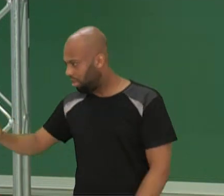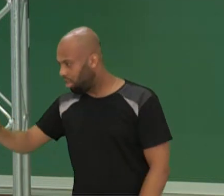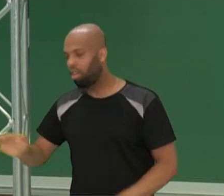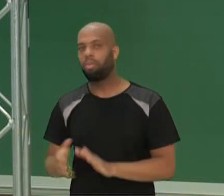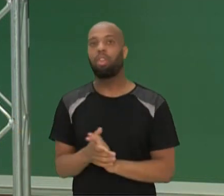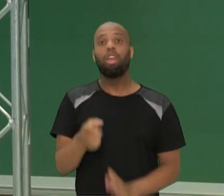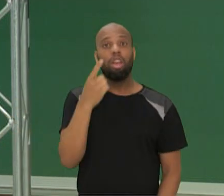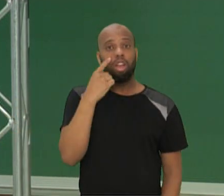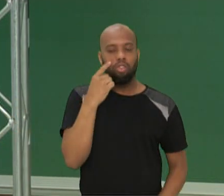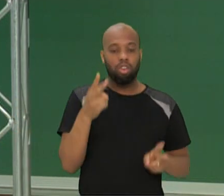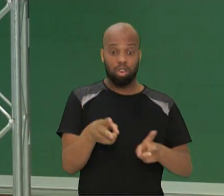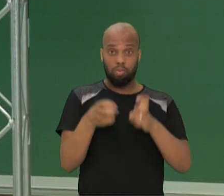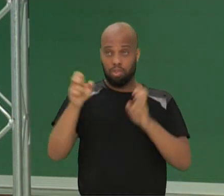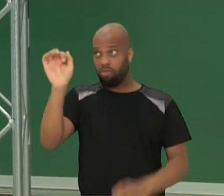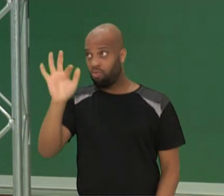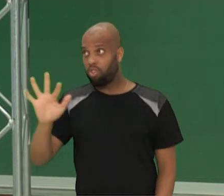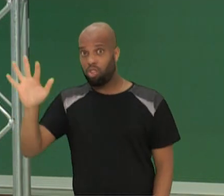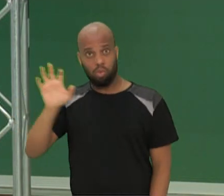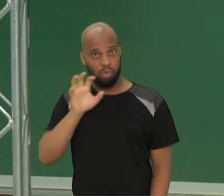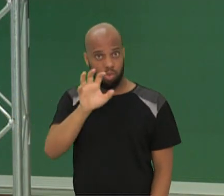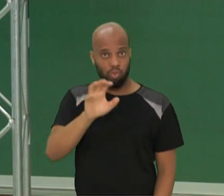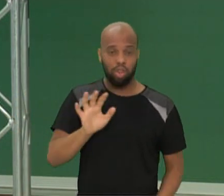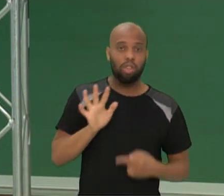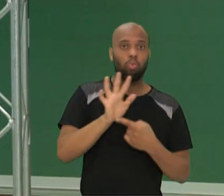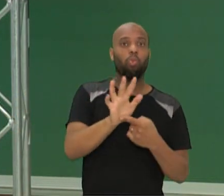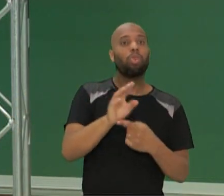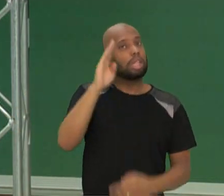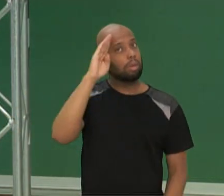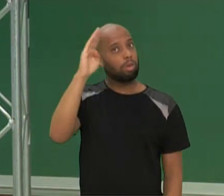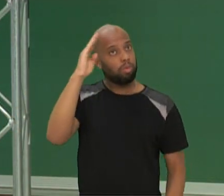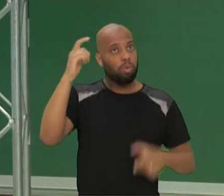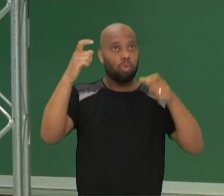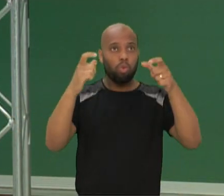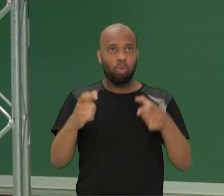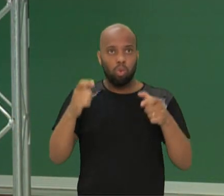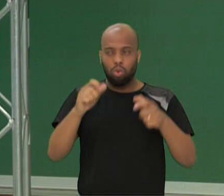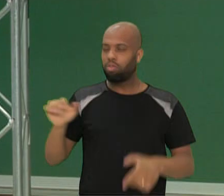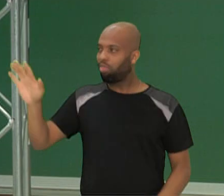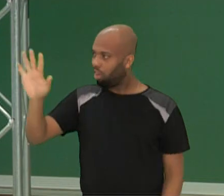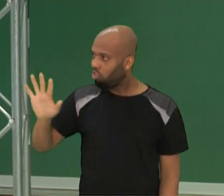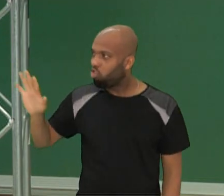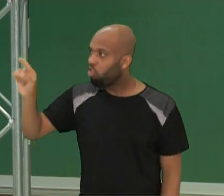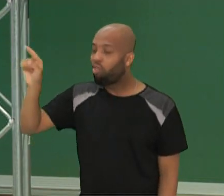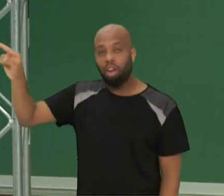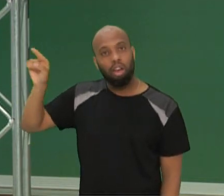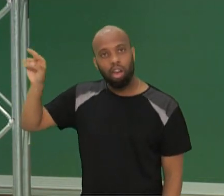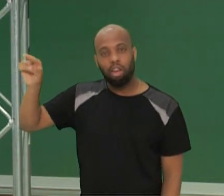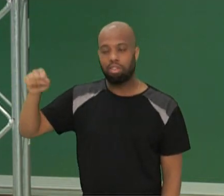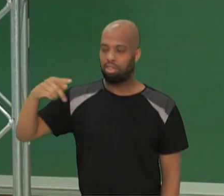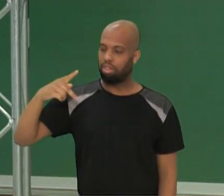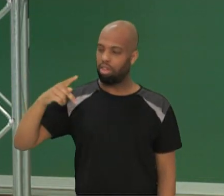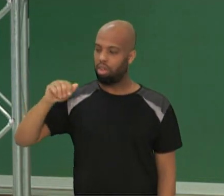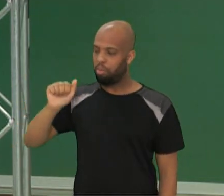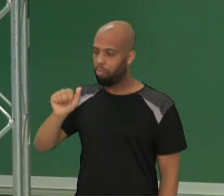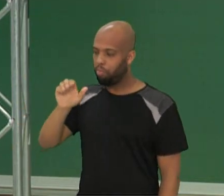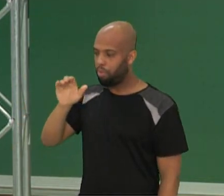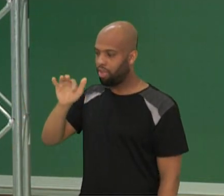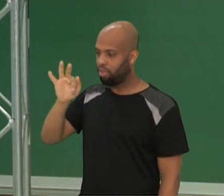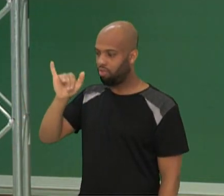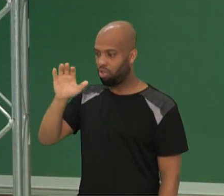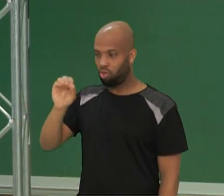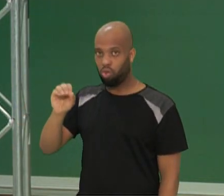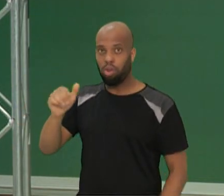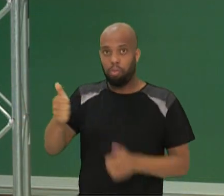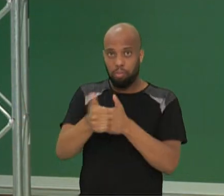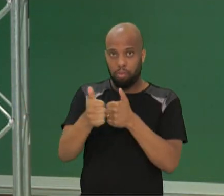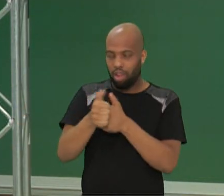que este fenômeno El Niño, ele se manifesta principalmente nesta região aqui do Oceano Pacífico, entre a Austrália